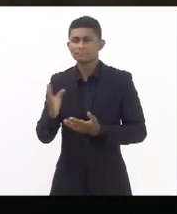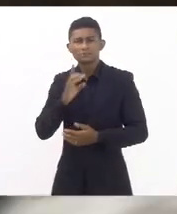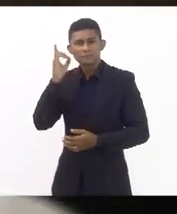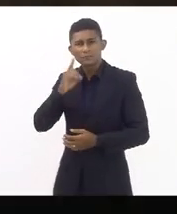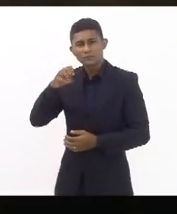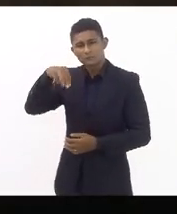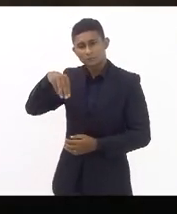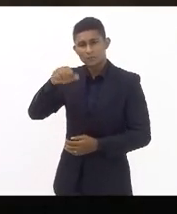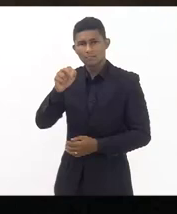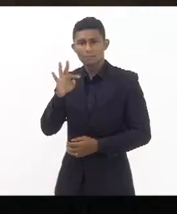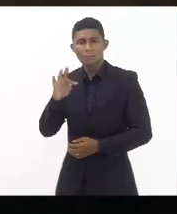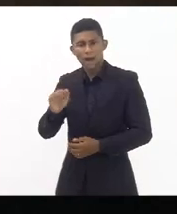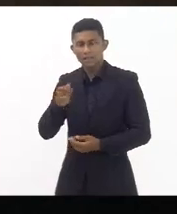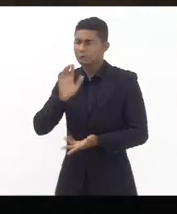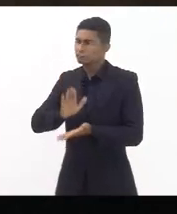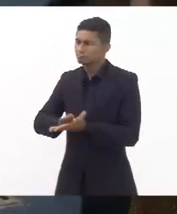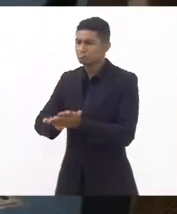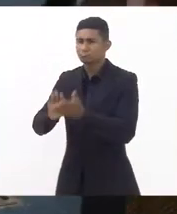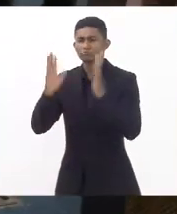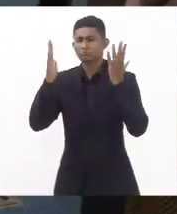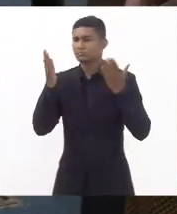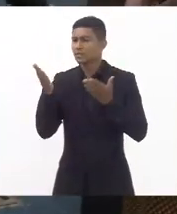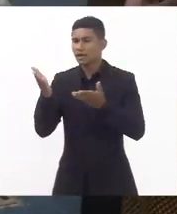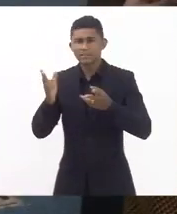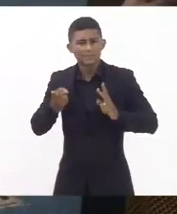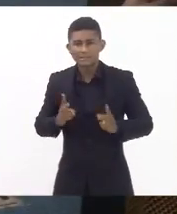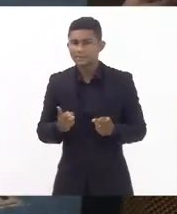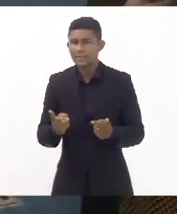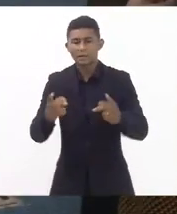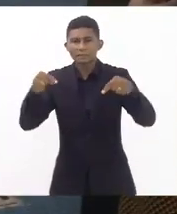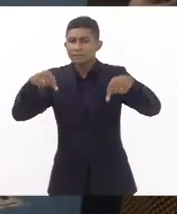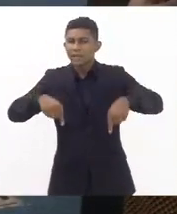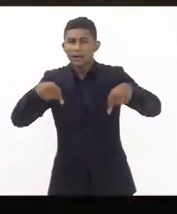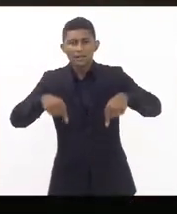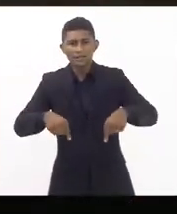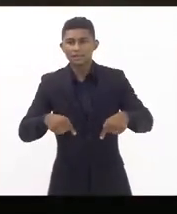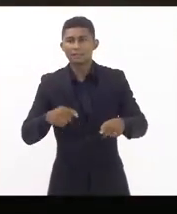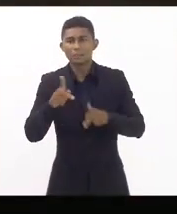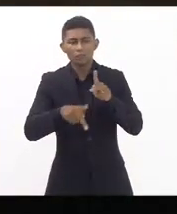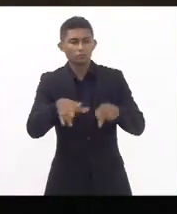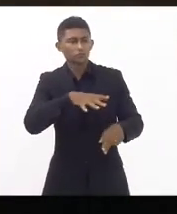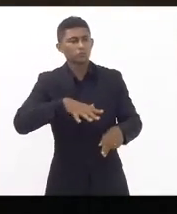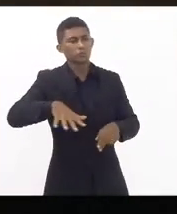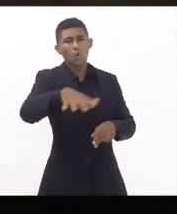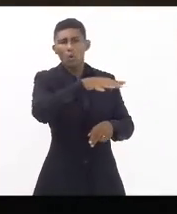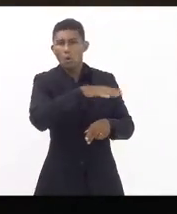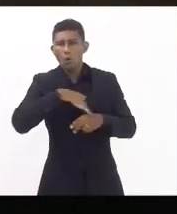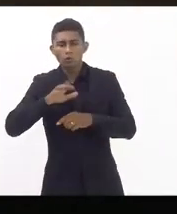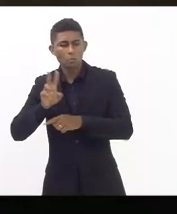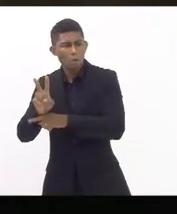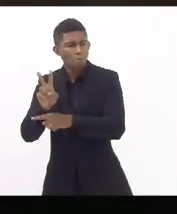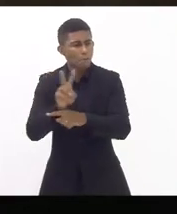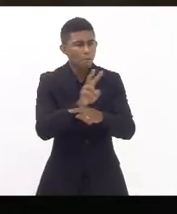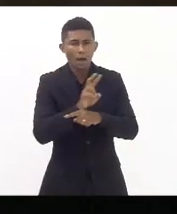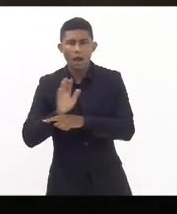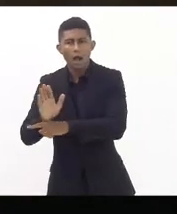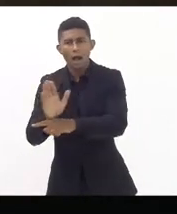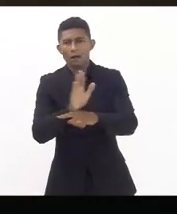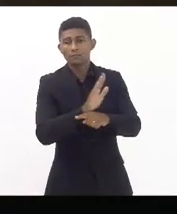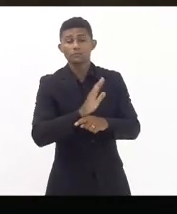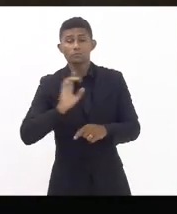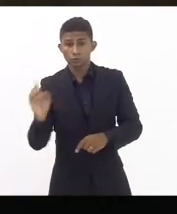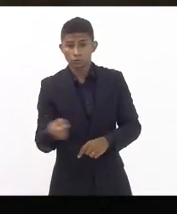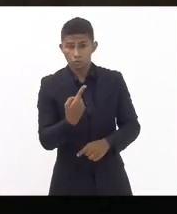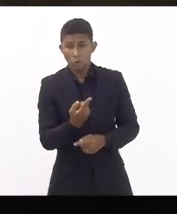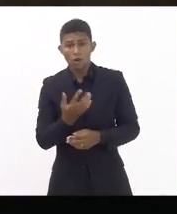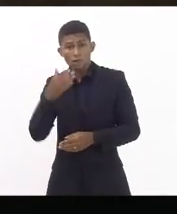Marta Rocha, que é uma deputada que sempre aqui dentro defendeu esse segmento. Então, nosso voto,